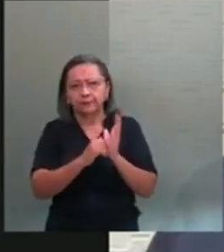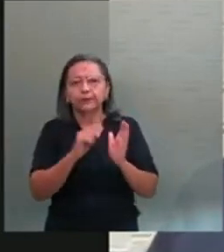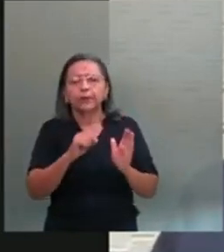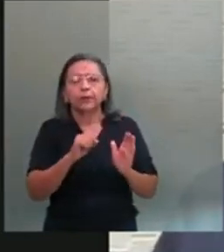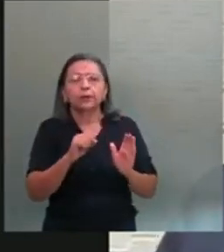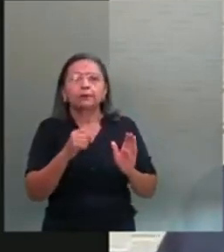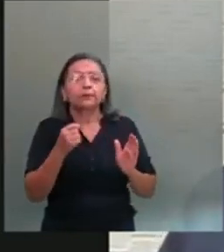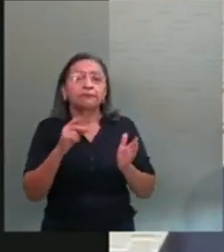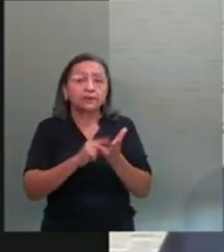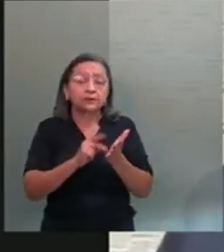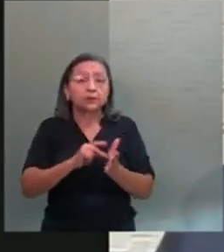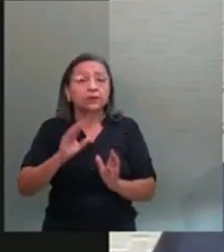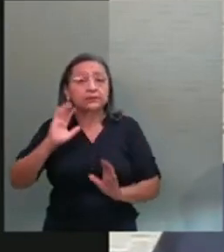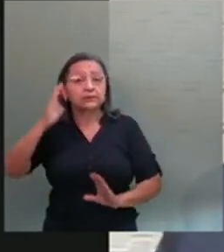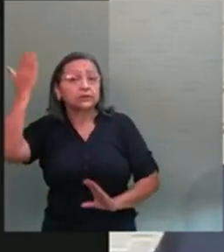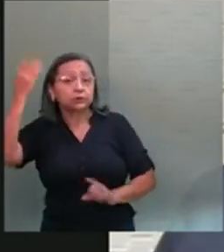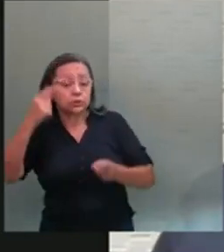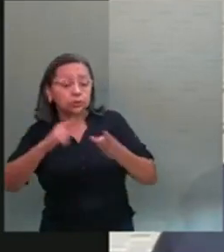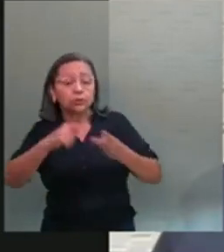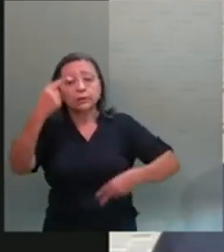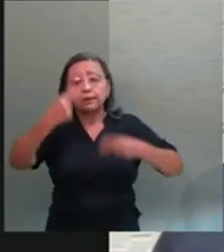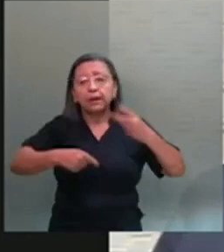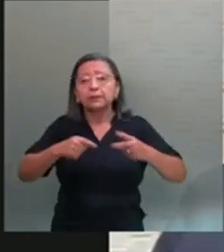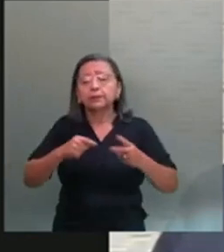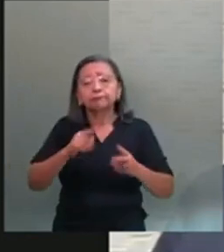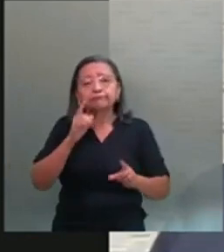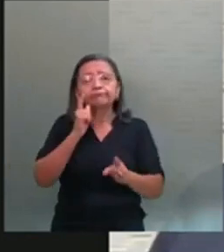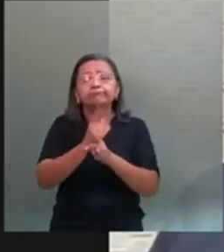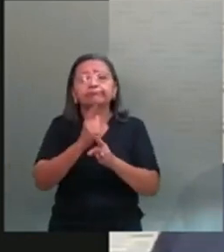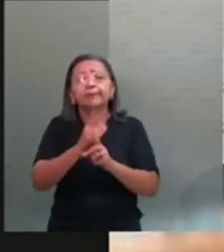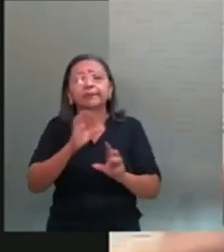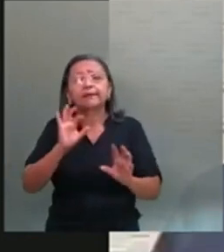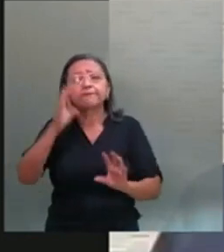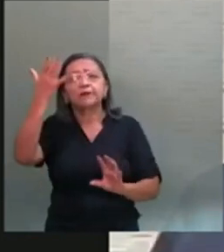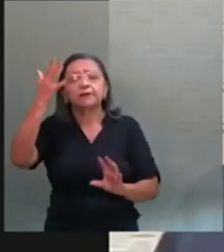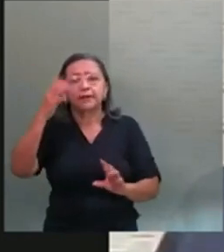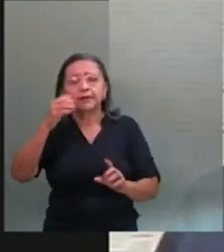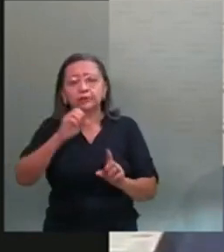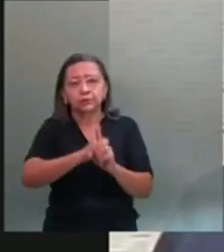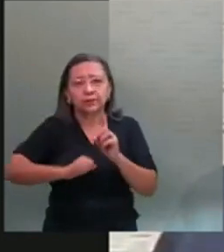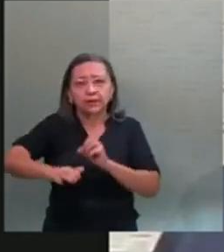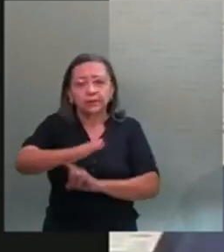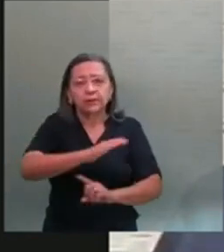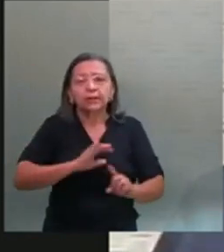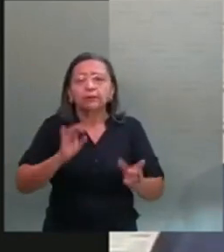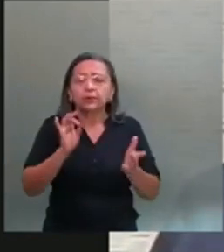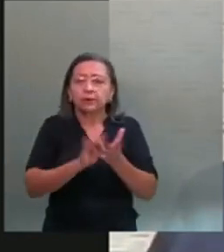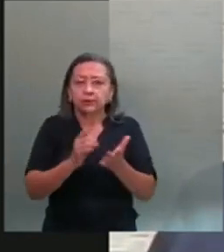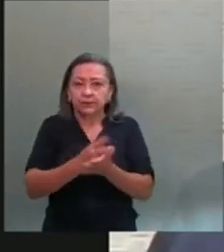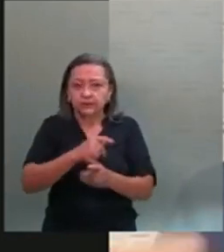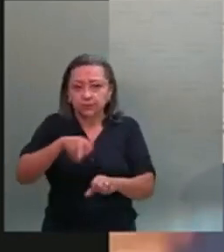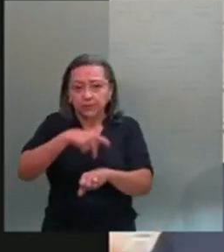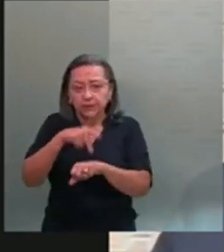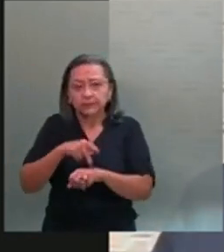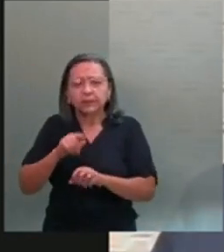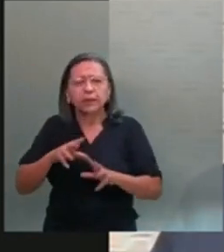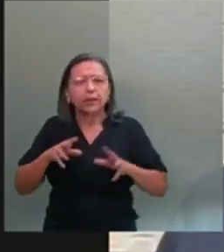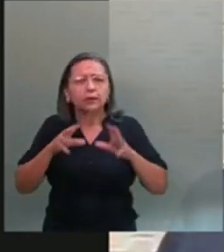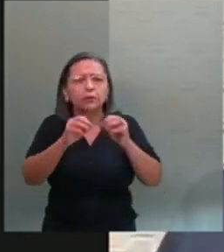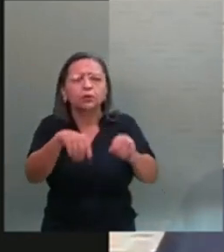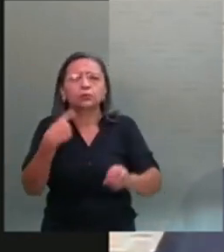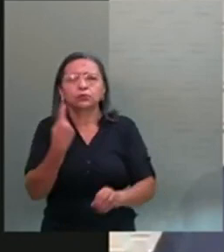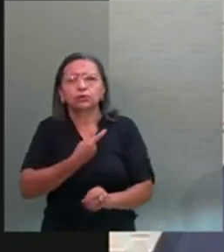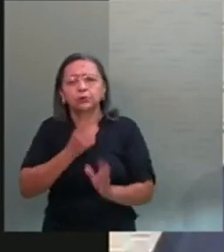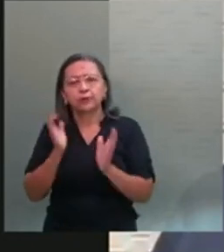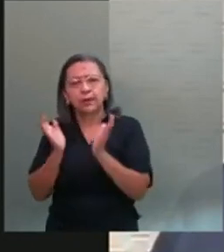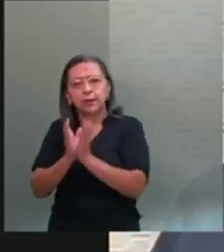são as decisões e debates que definem a sociedade brasileira, que se materializam na realidade do país. Para todos nós que fazemos a